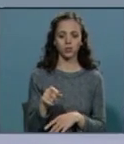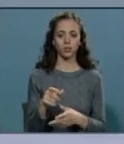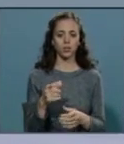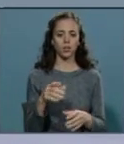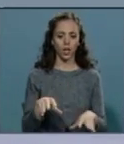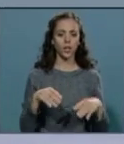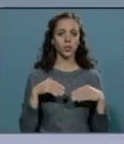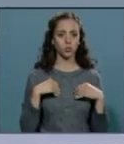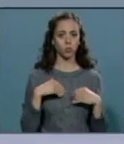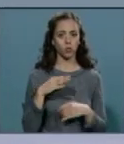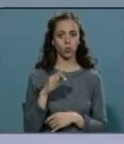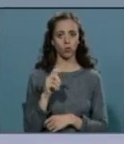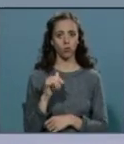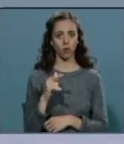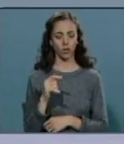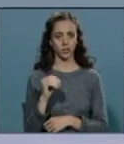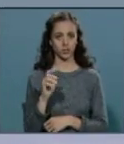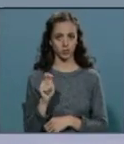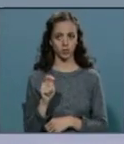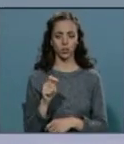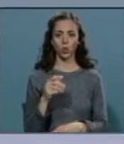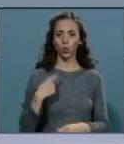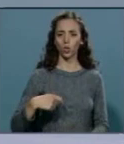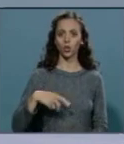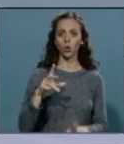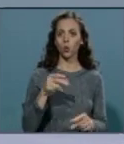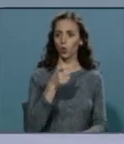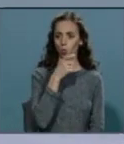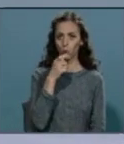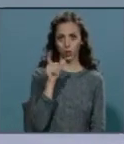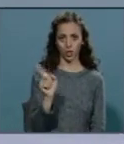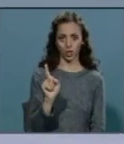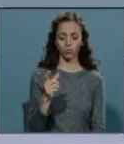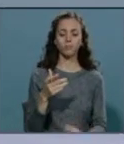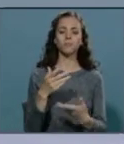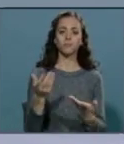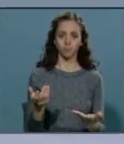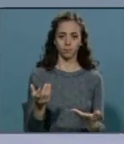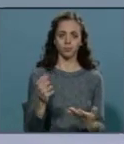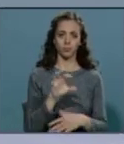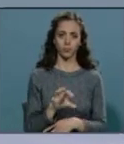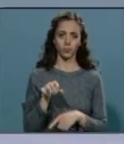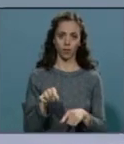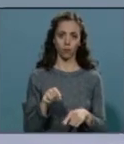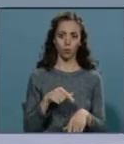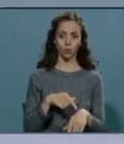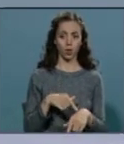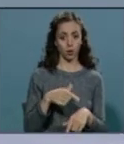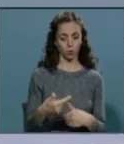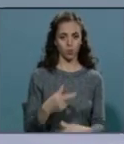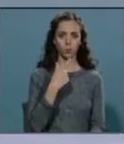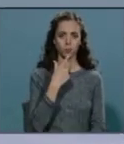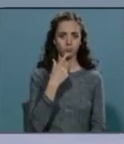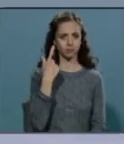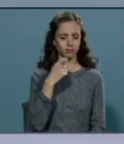senhora vai fazer ciumento pelo feirense o nacional e prometeu e de qualquer forma de íamos neste momento como